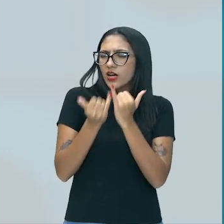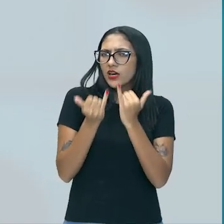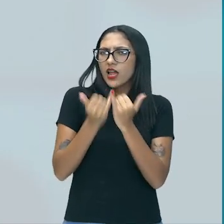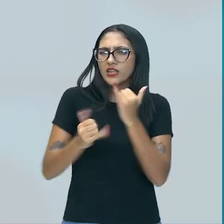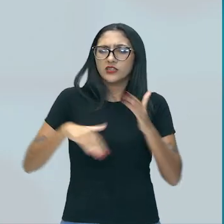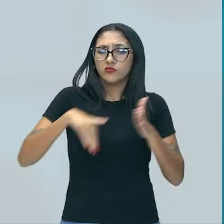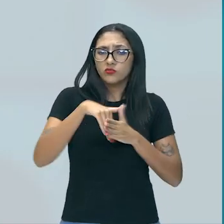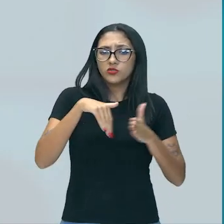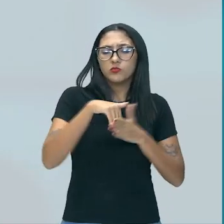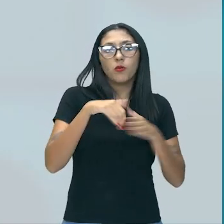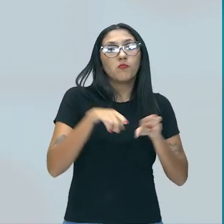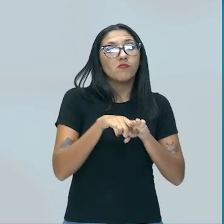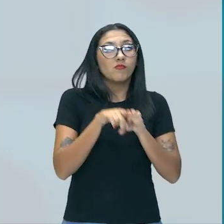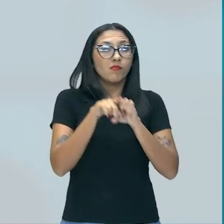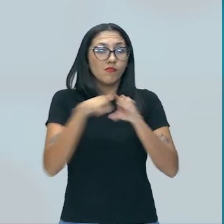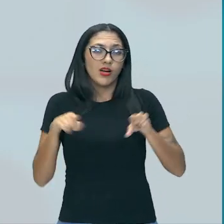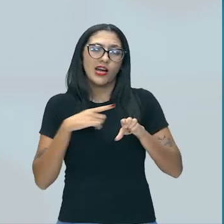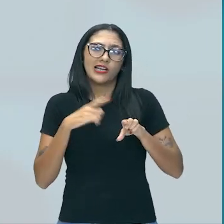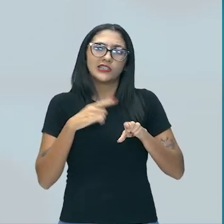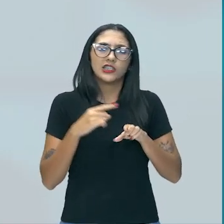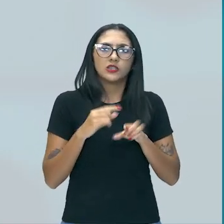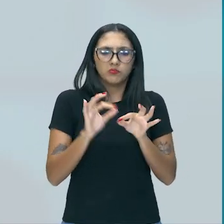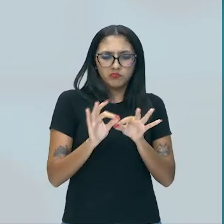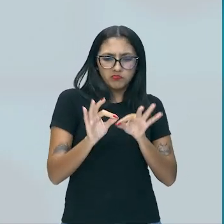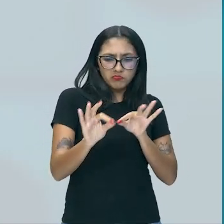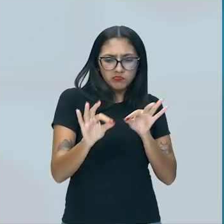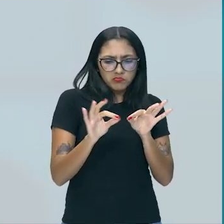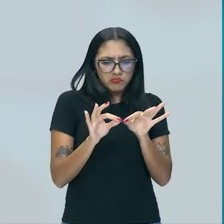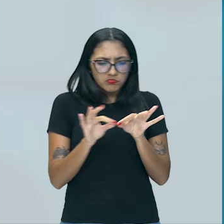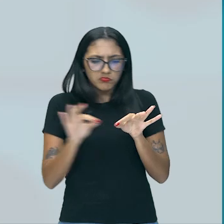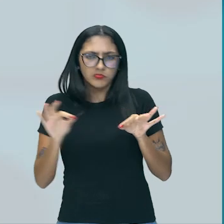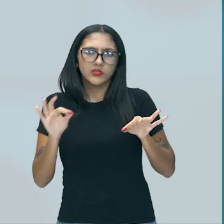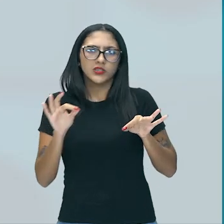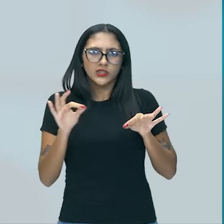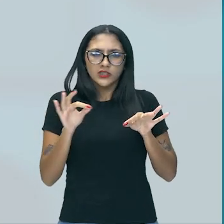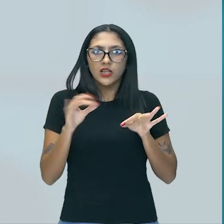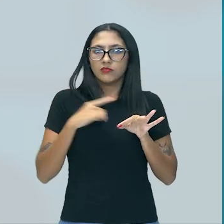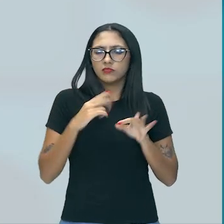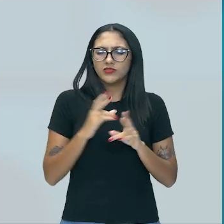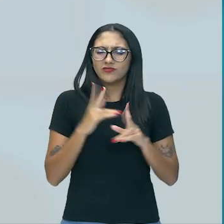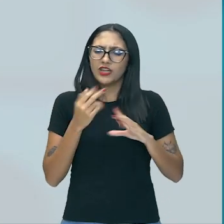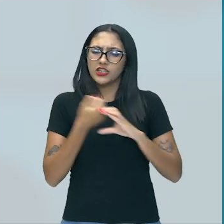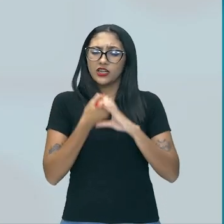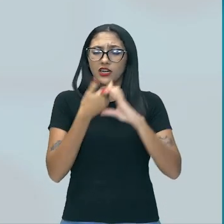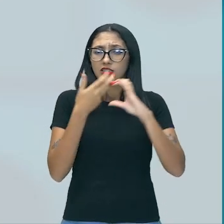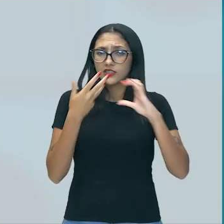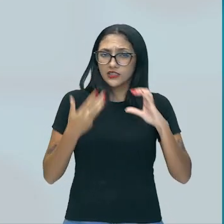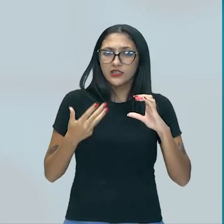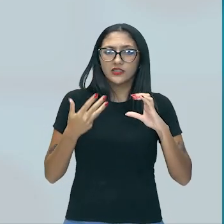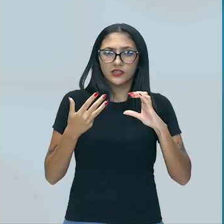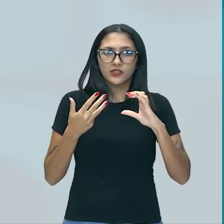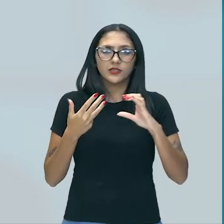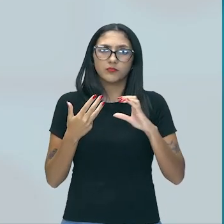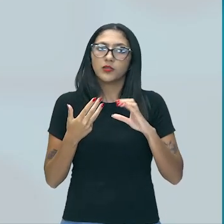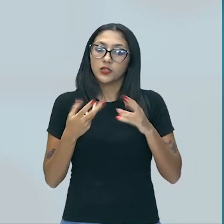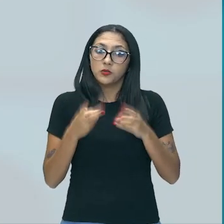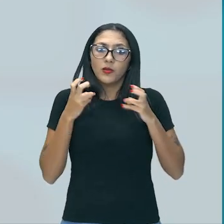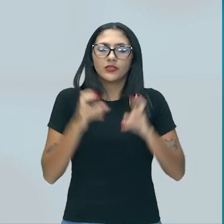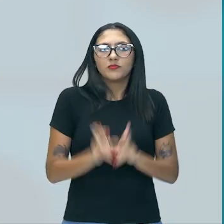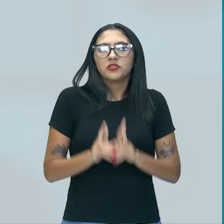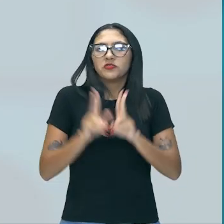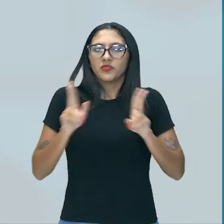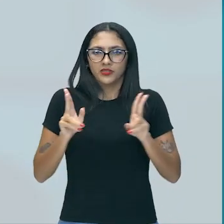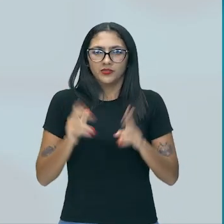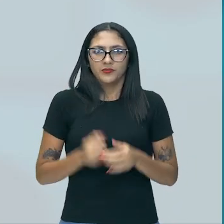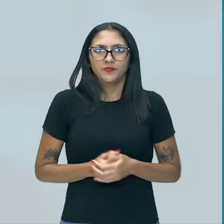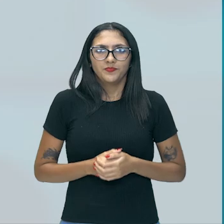ali diferentes, né? Que vão distanciar um pouco essas duas modalidades esportivas, né? Mas eu